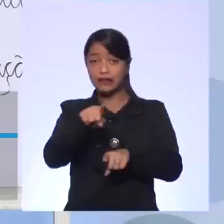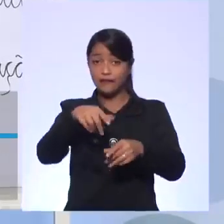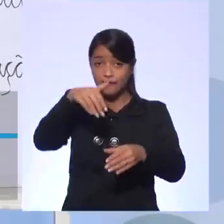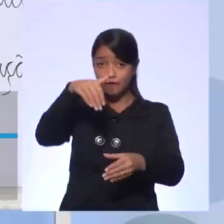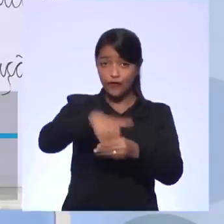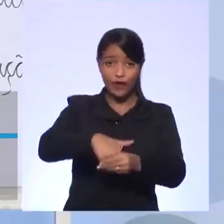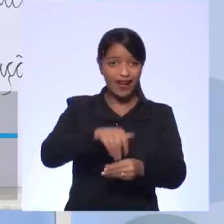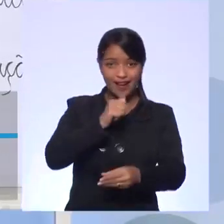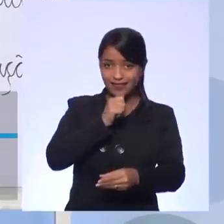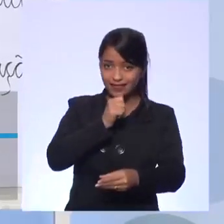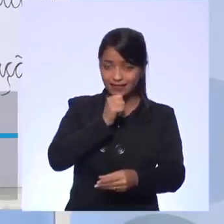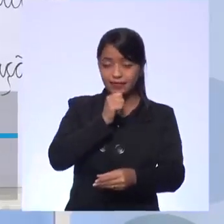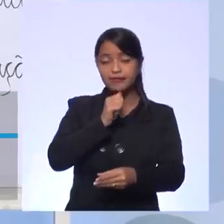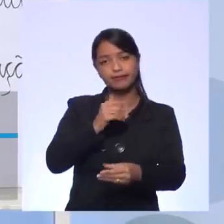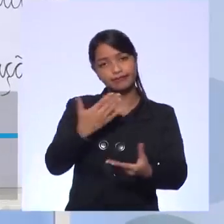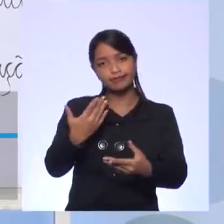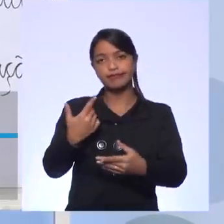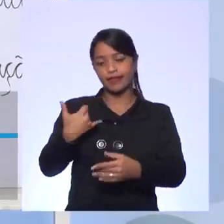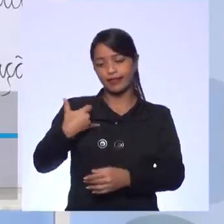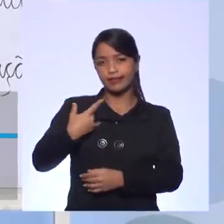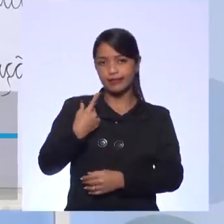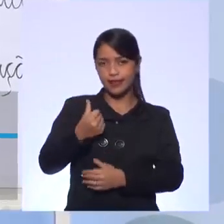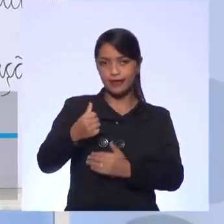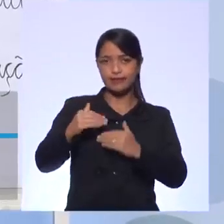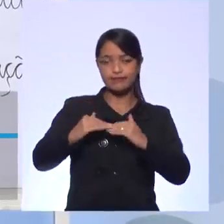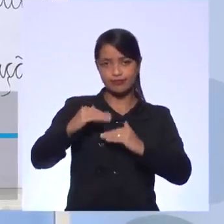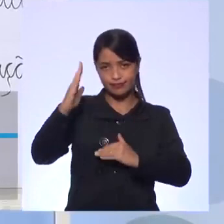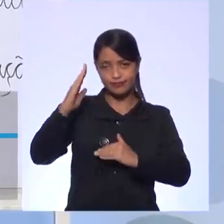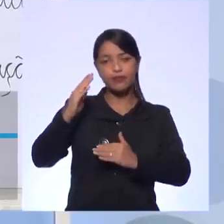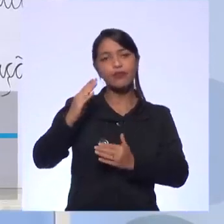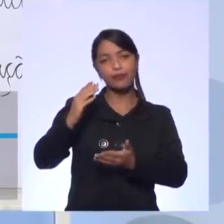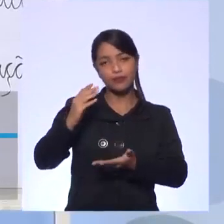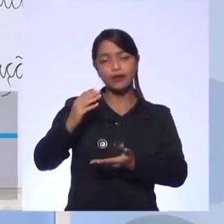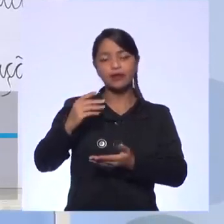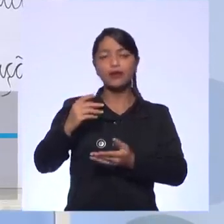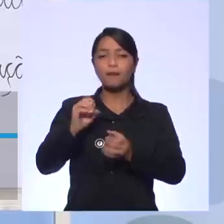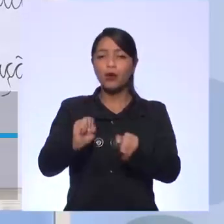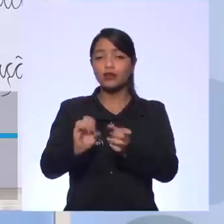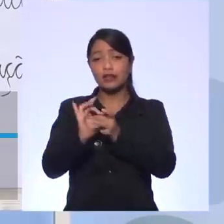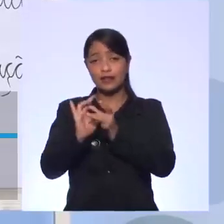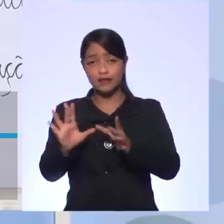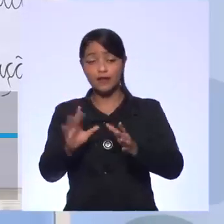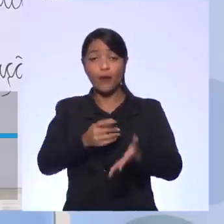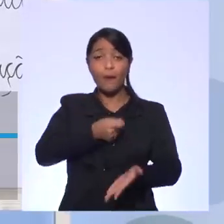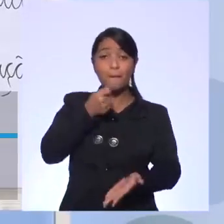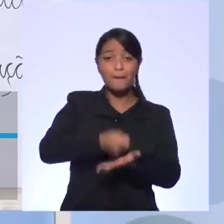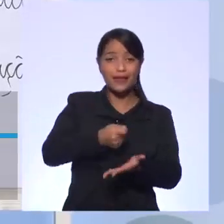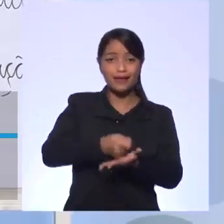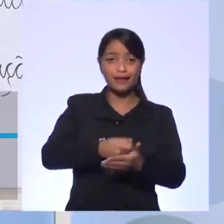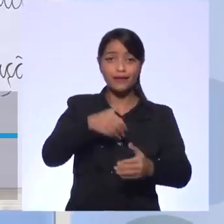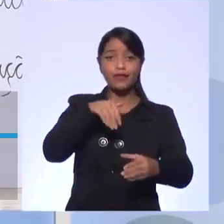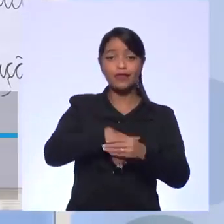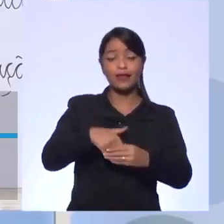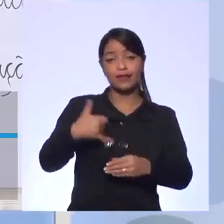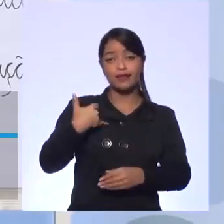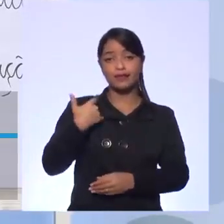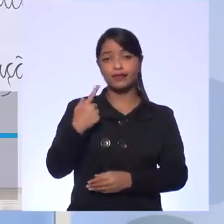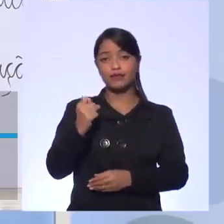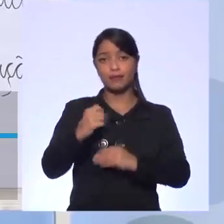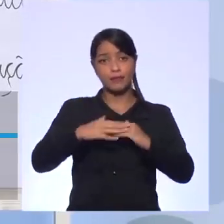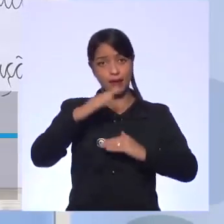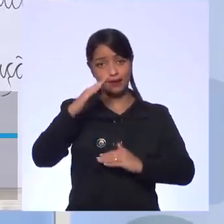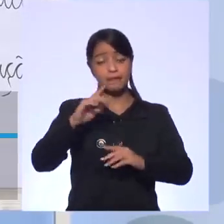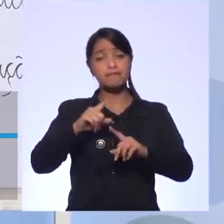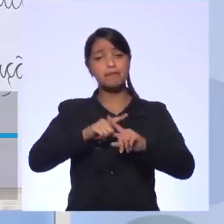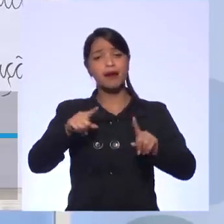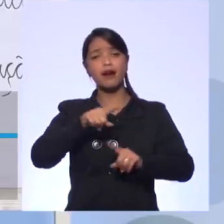porque o voto ele é a partir dos 16 anos, obrigatório a partir dos 18. Mas vocês também possuem aí direitos